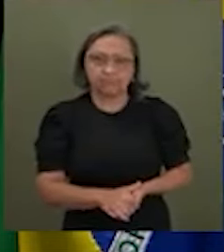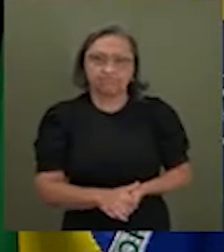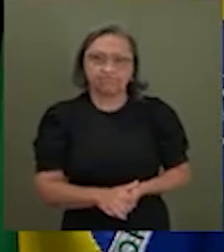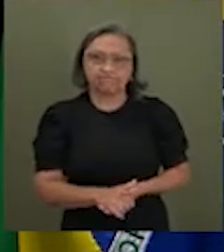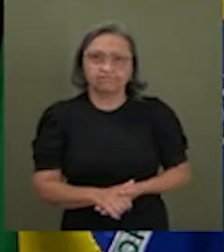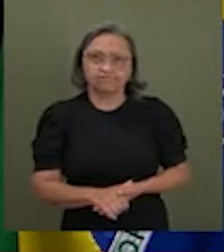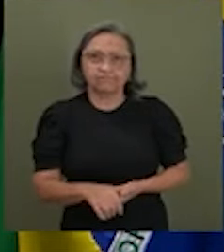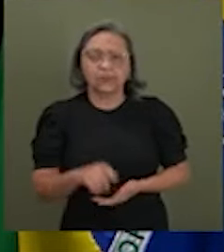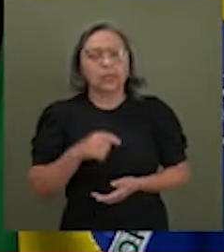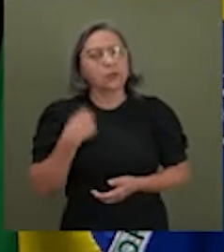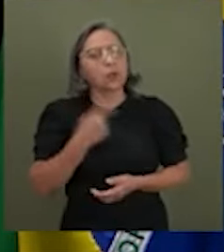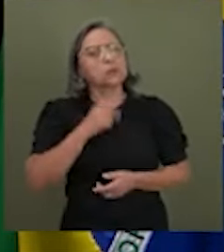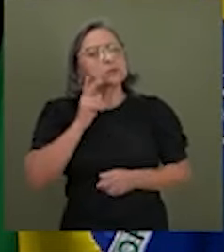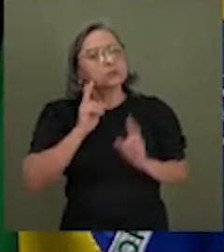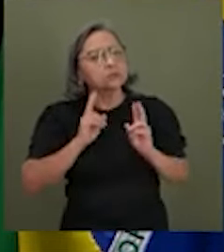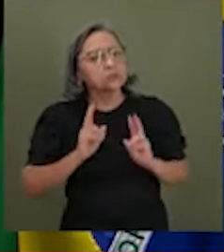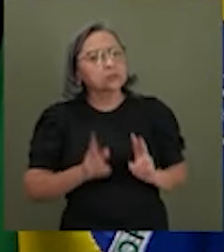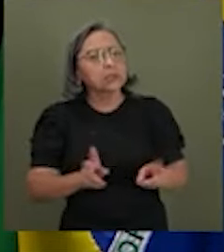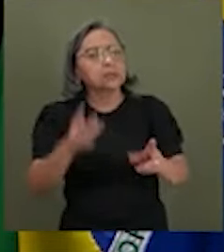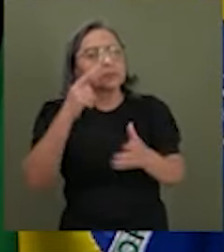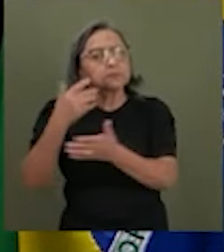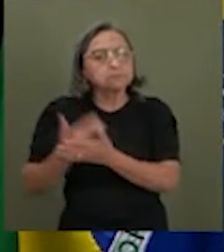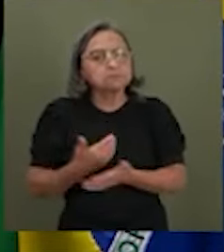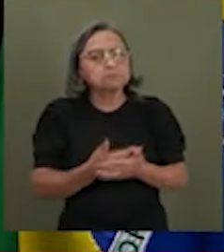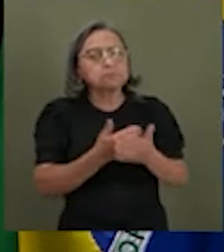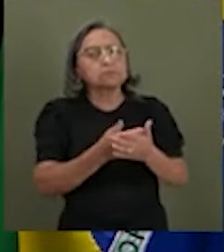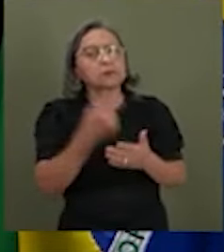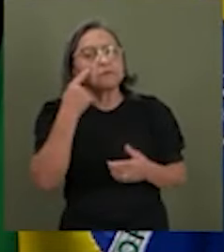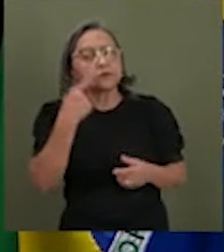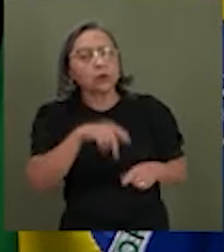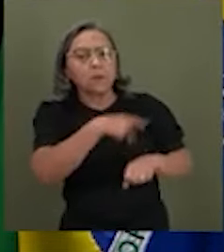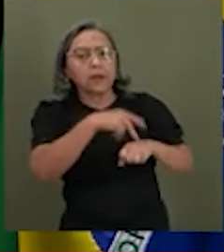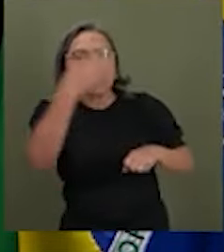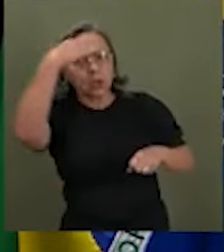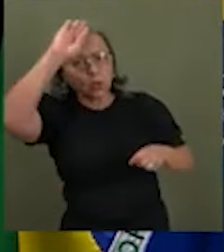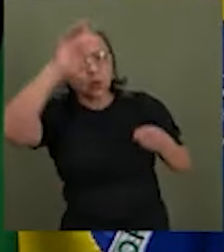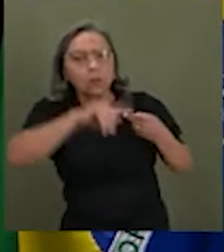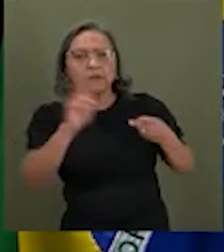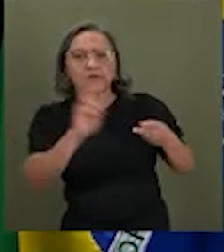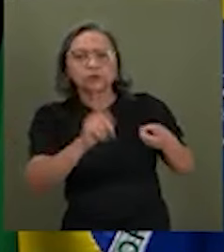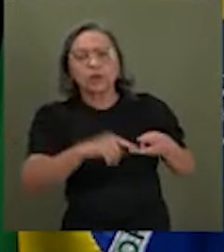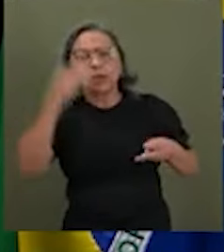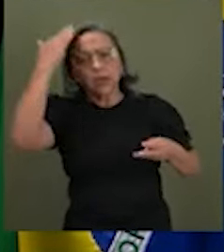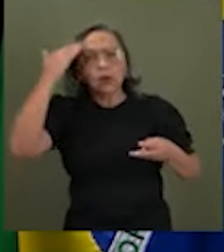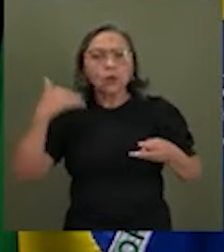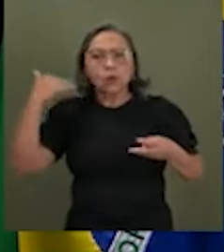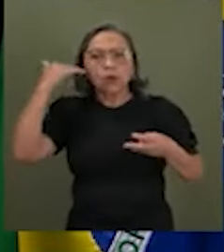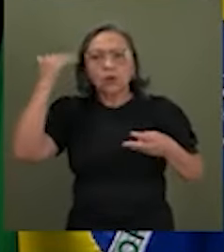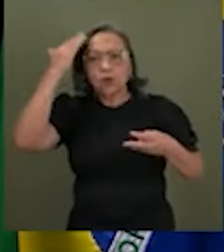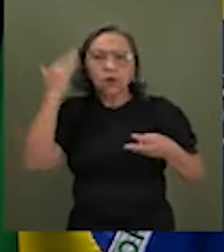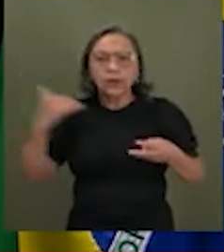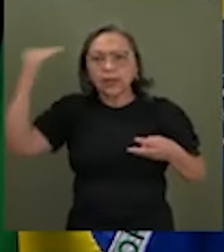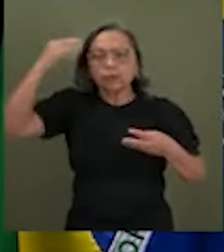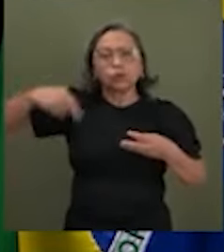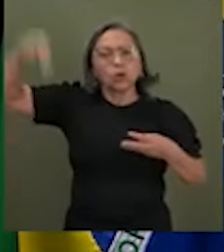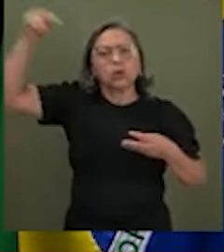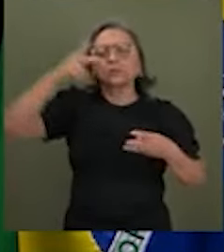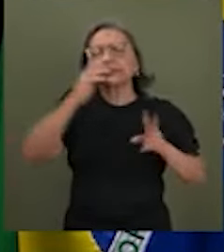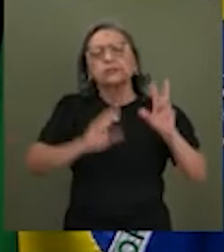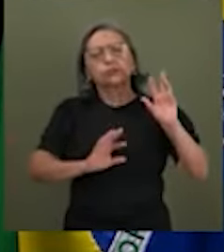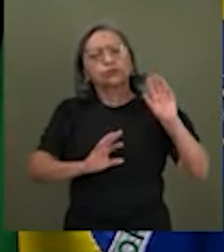A gente sempre estudou que países como Cuba, Venezuela, Coreia do Norte eram muito